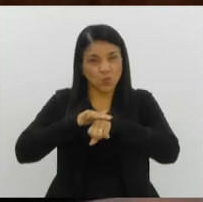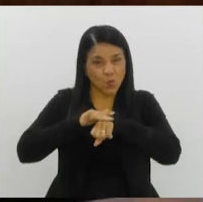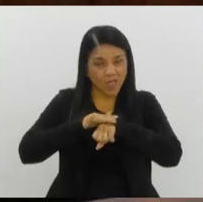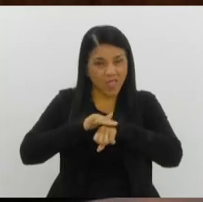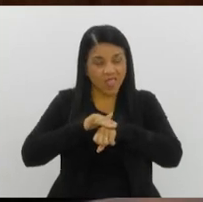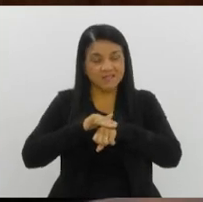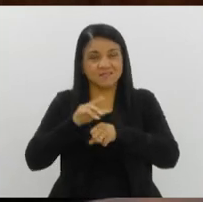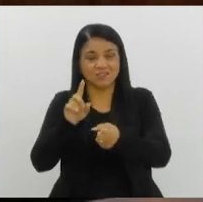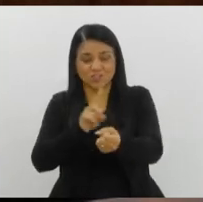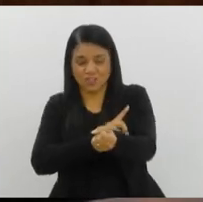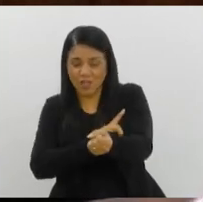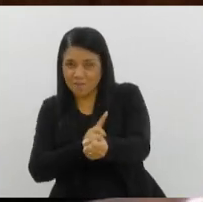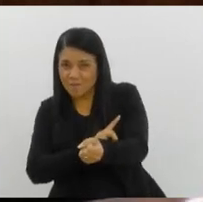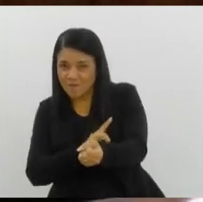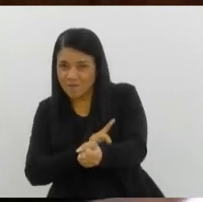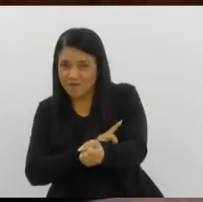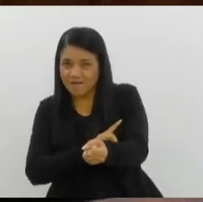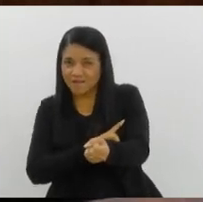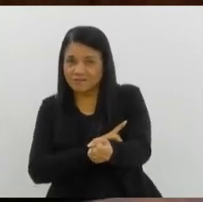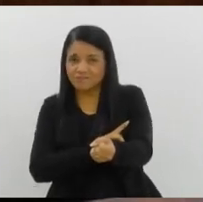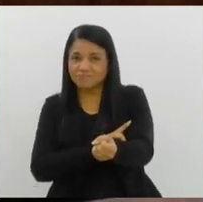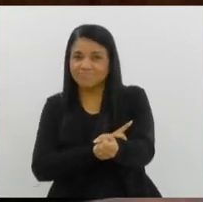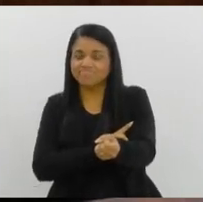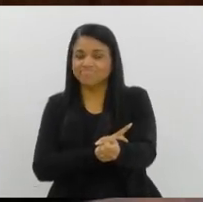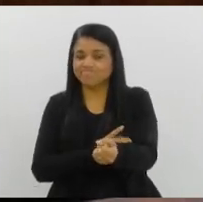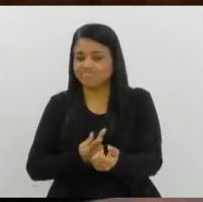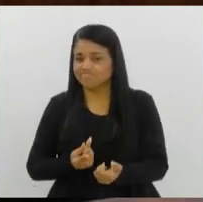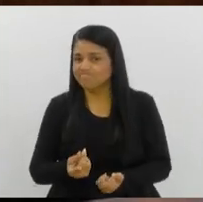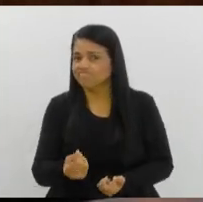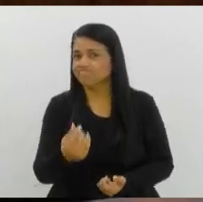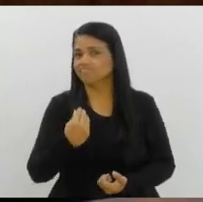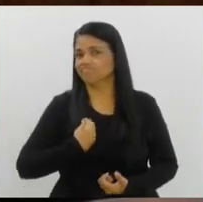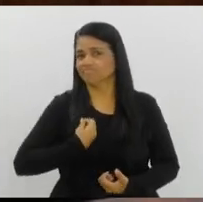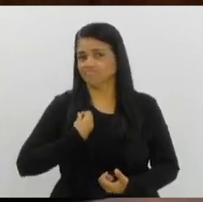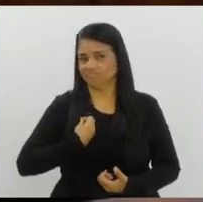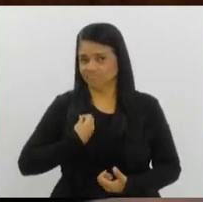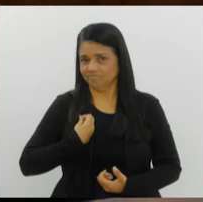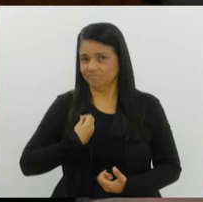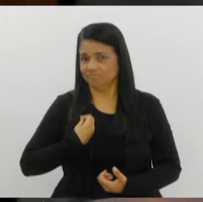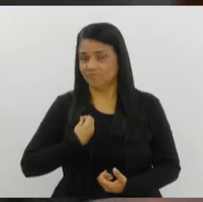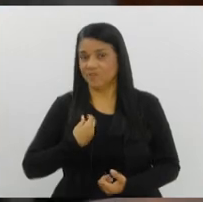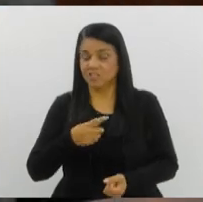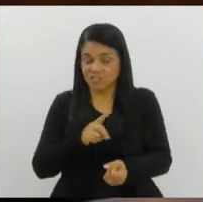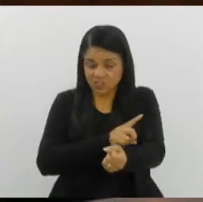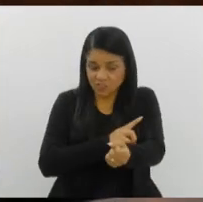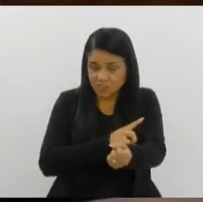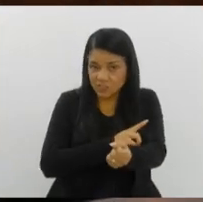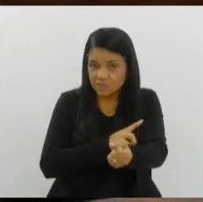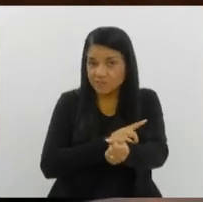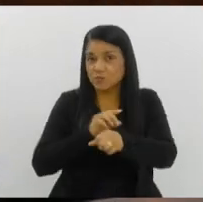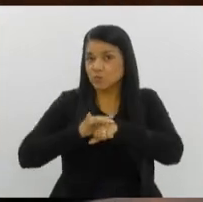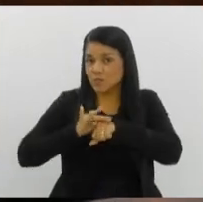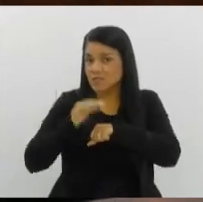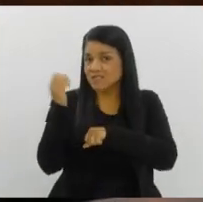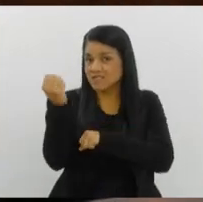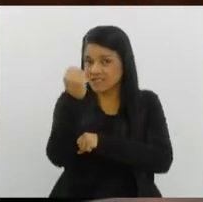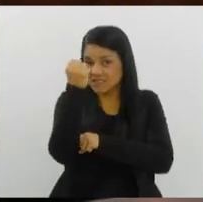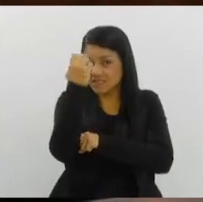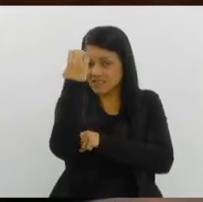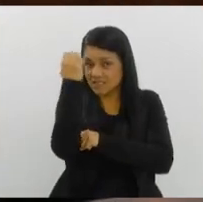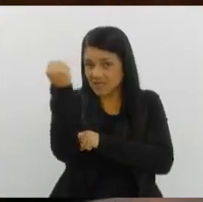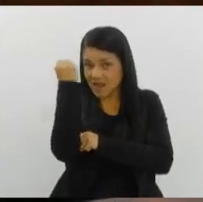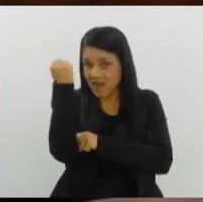a diabetes, ela pode durar para sempre. A diabetes é uma coisa seríssima, não é só isso.